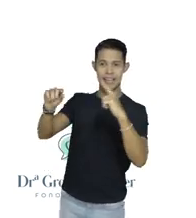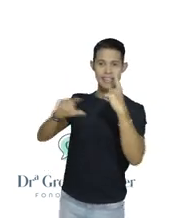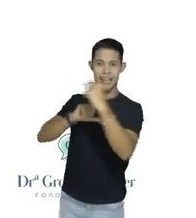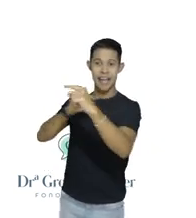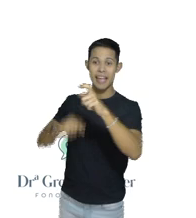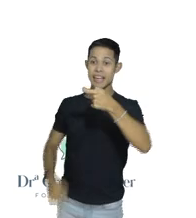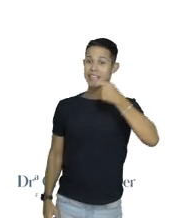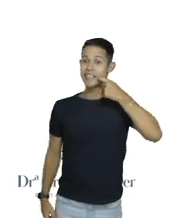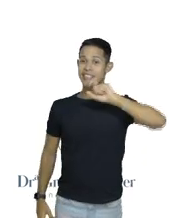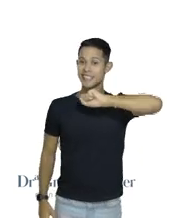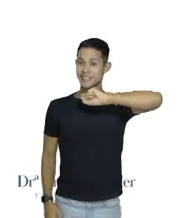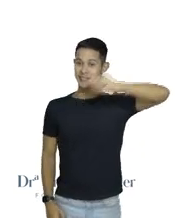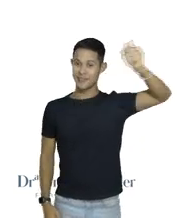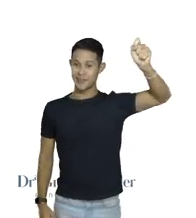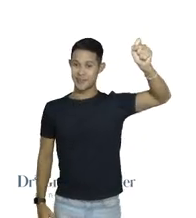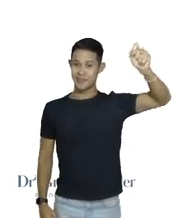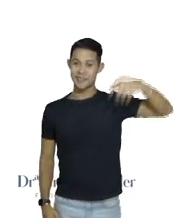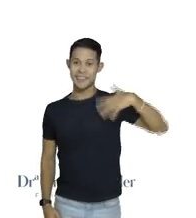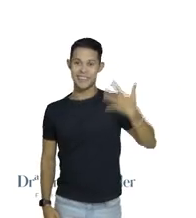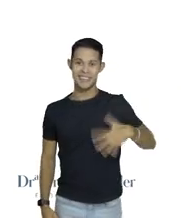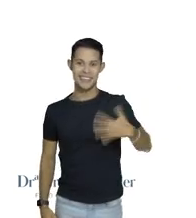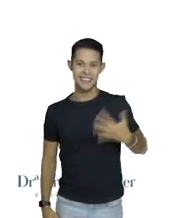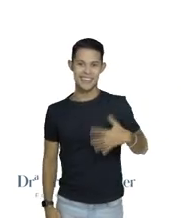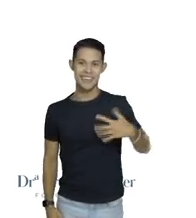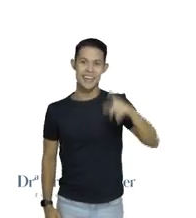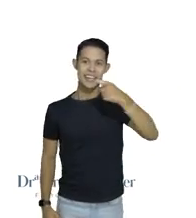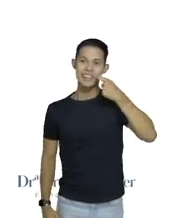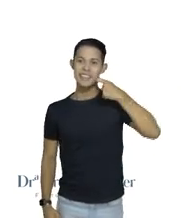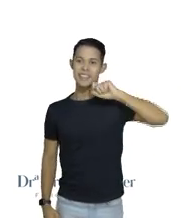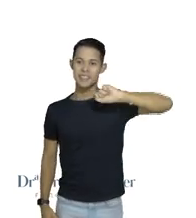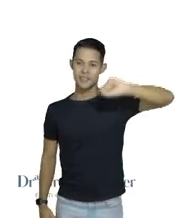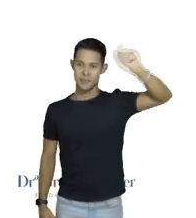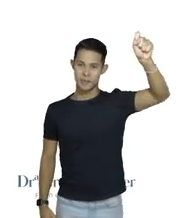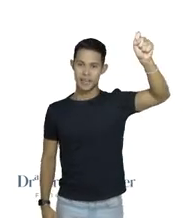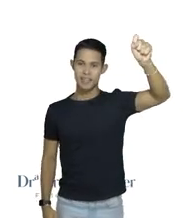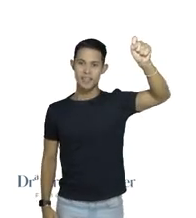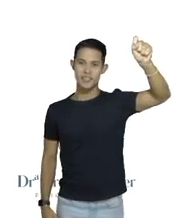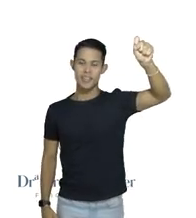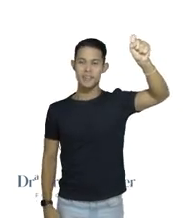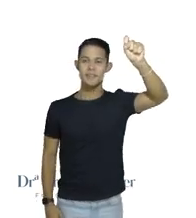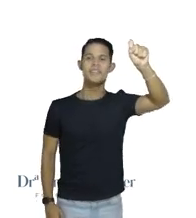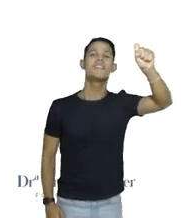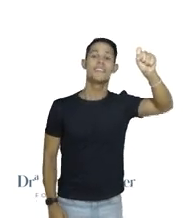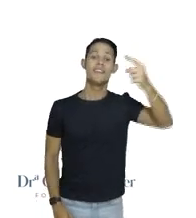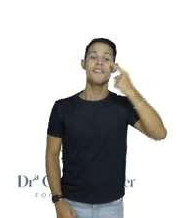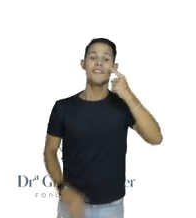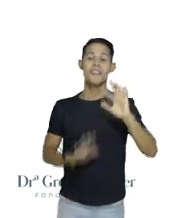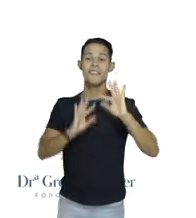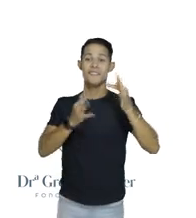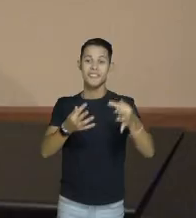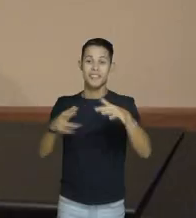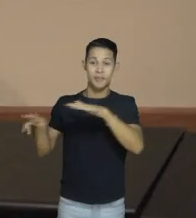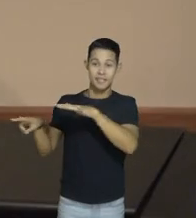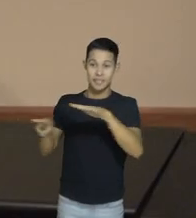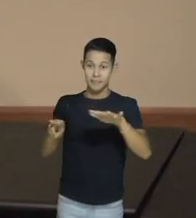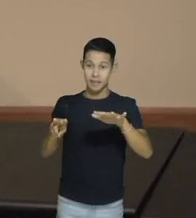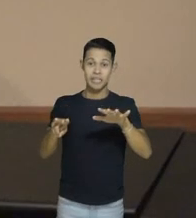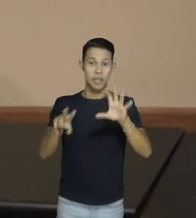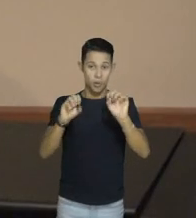é sexta, gente, daqui a pouco é sextou. Vão sextar. E vem o final de semana e voltou segunda-feira